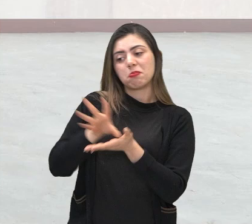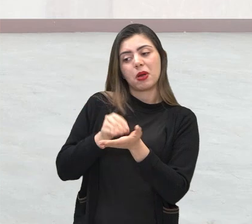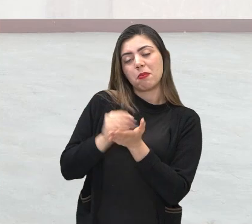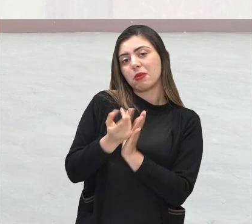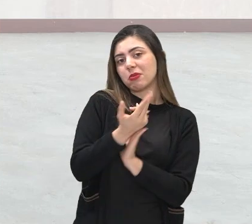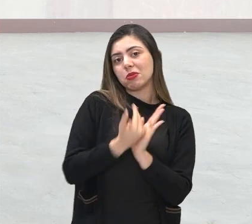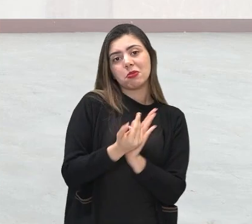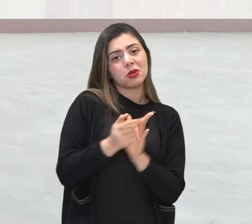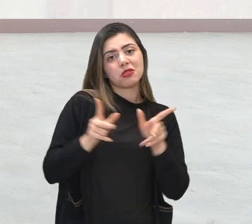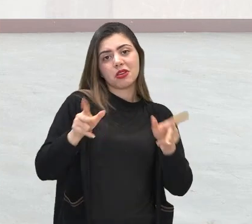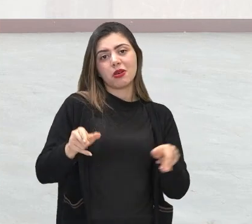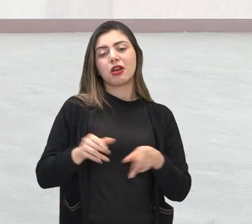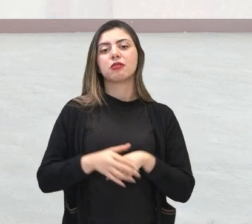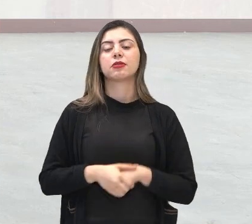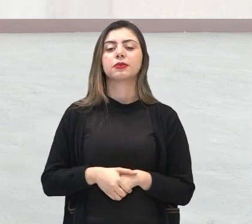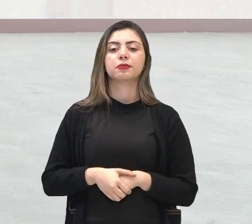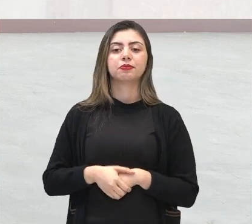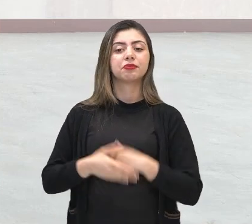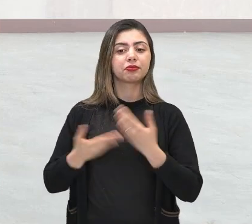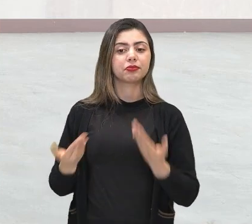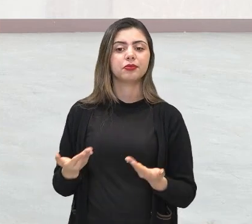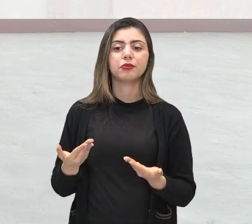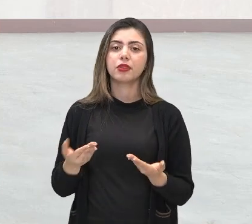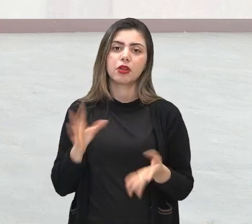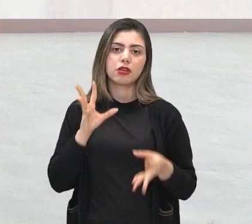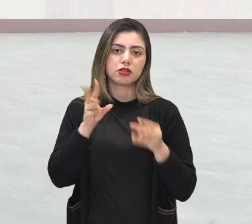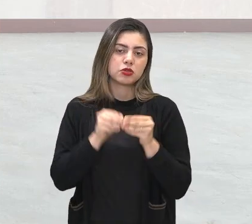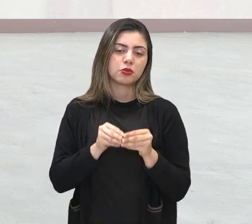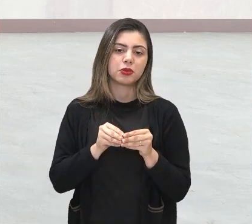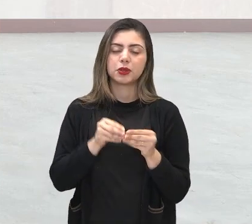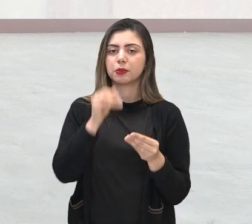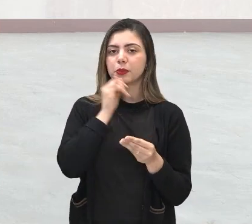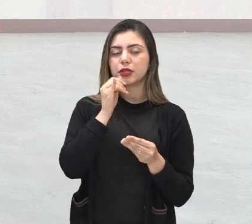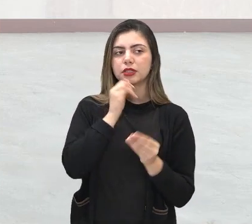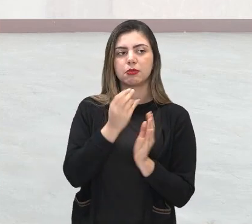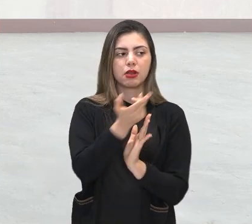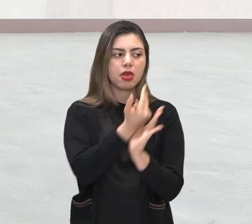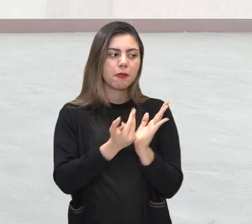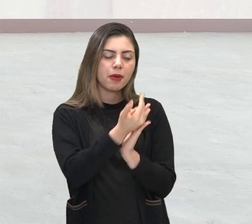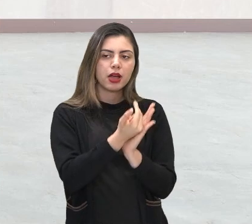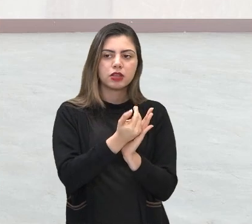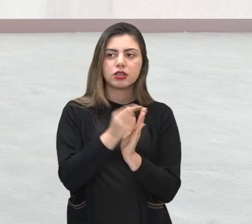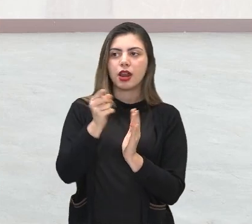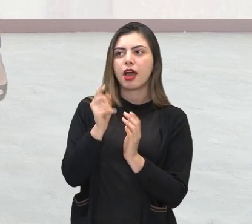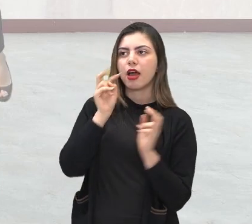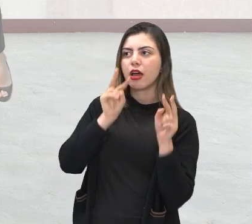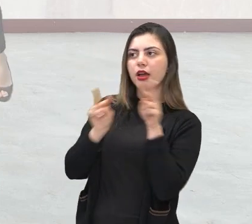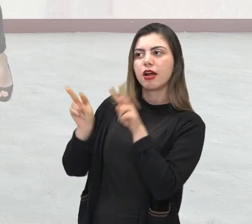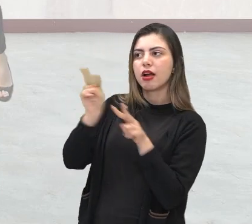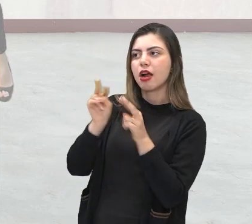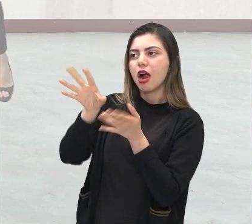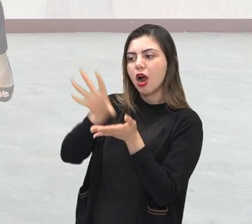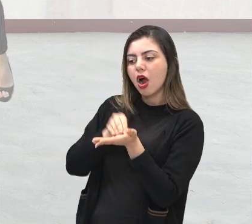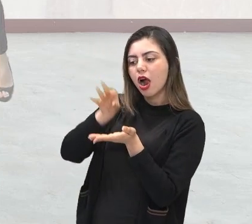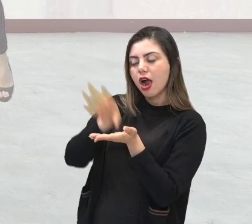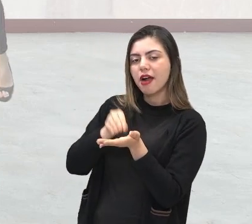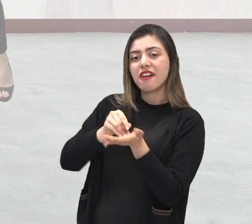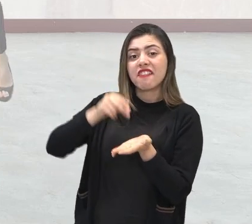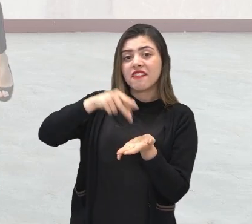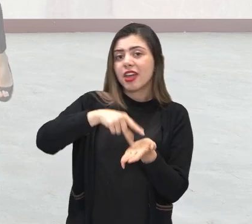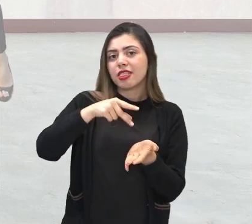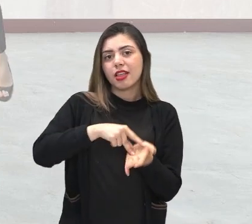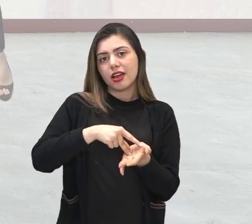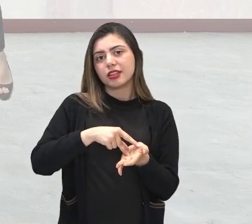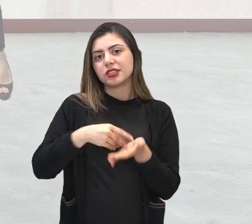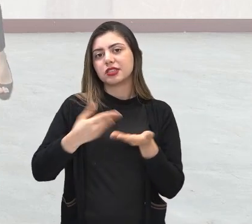realistas elas traziam na sua concepção cenas do cotidiano real sem a idealização que nós